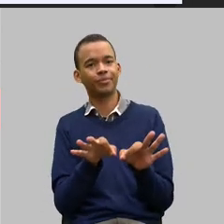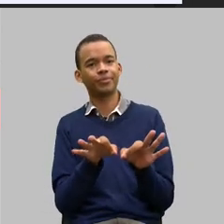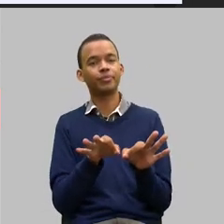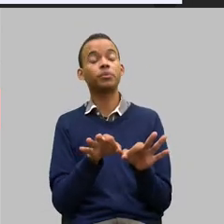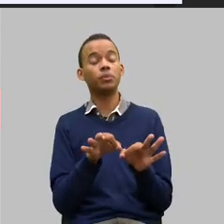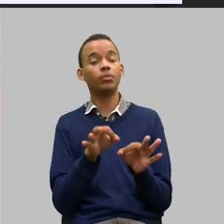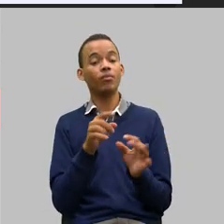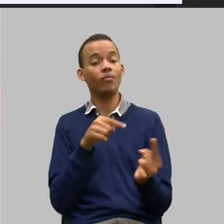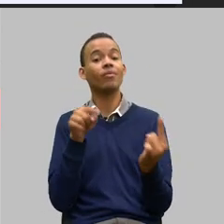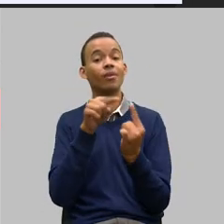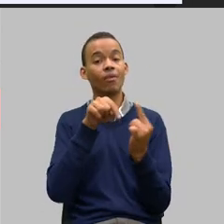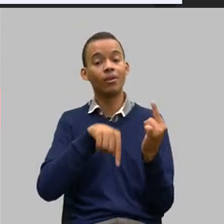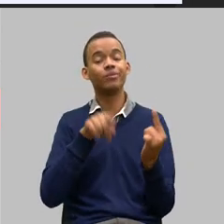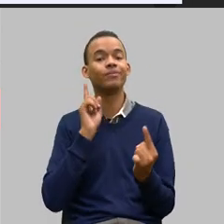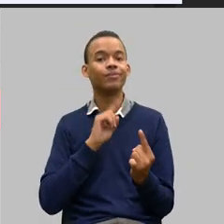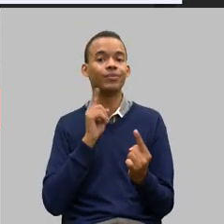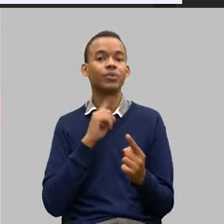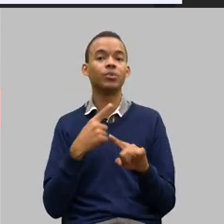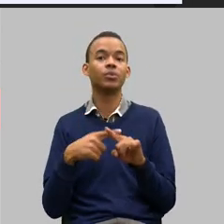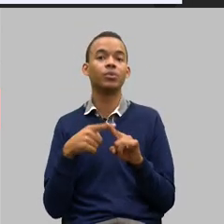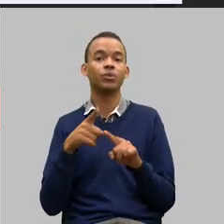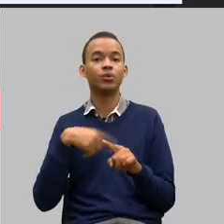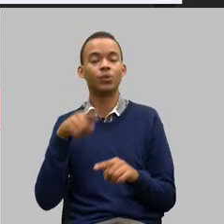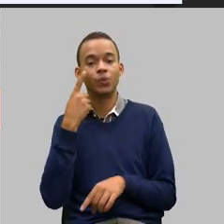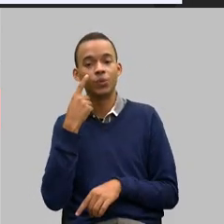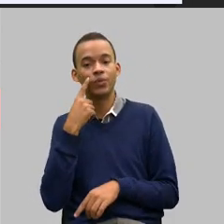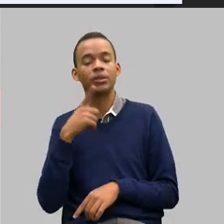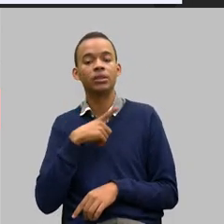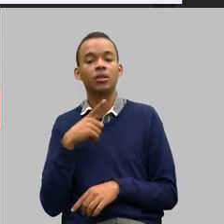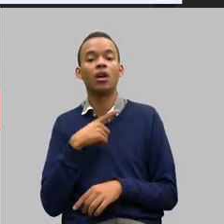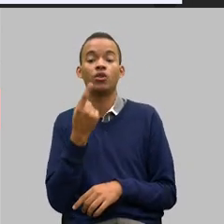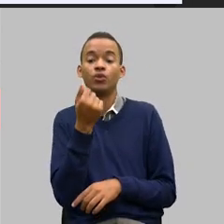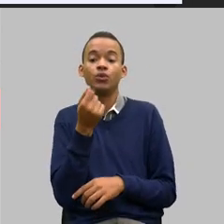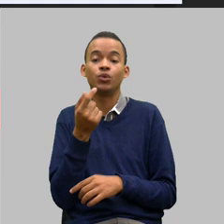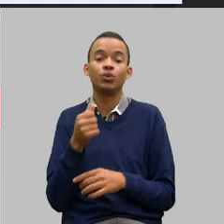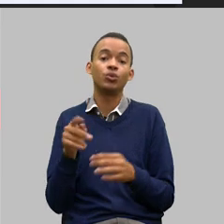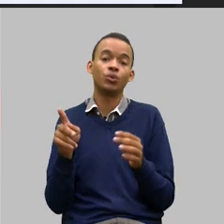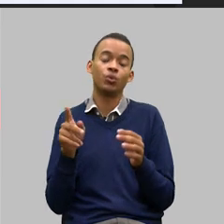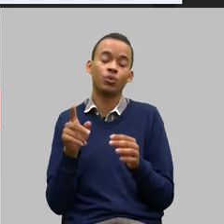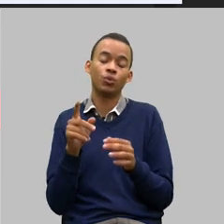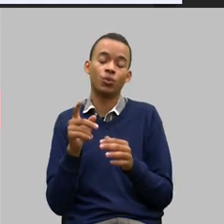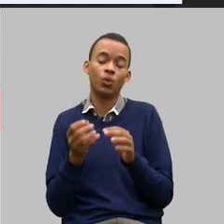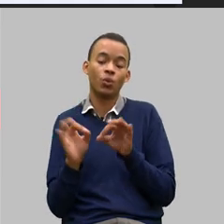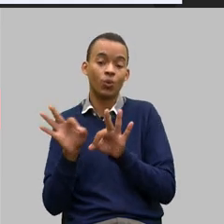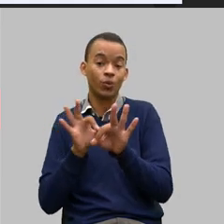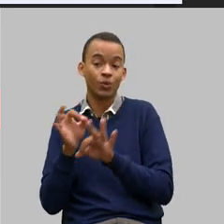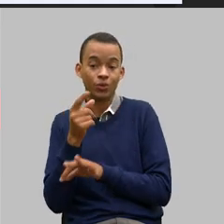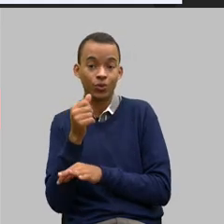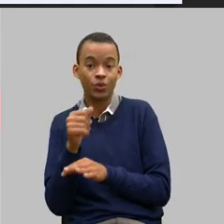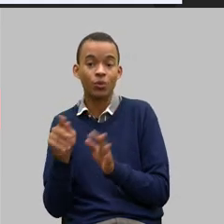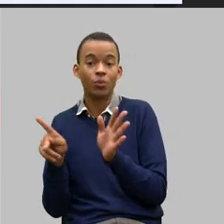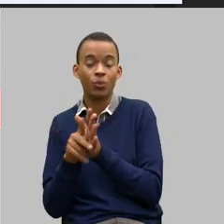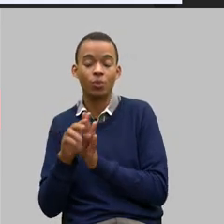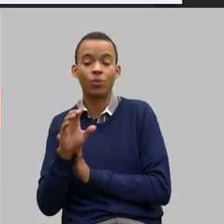aplicados em menas Gerais Então o que a gente tem defendido aqui é a criação da conta ferrovias Minas Gerais para que esse dinheiro hoje que é pago de outorga e que tem caído no